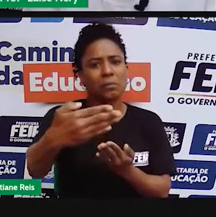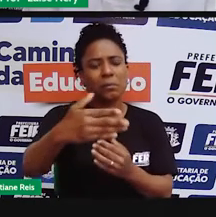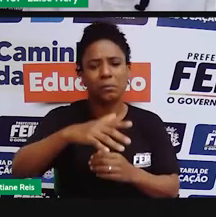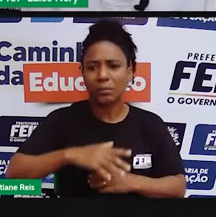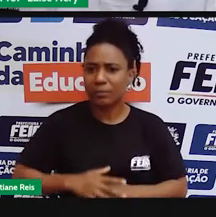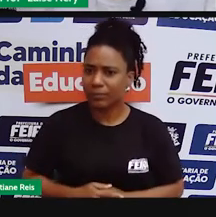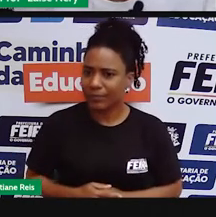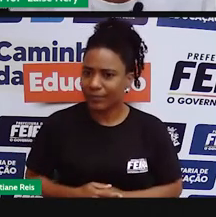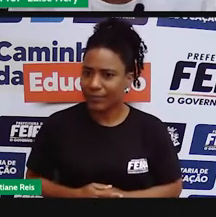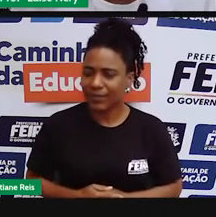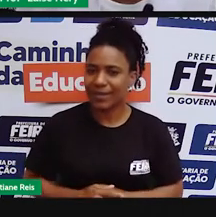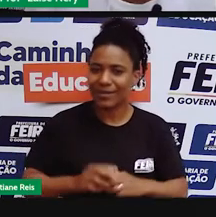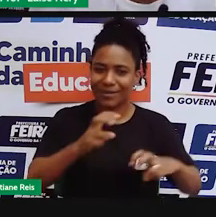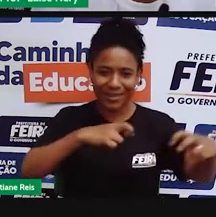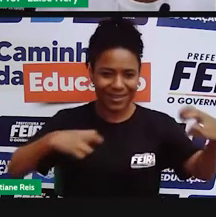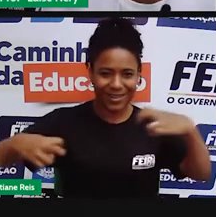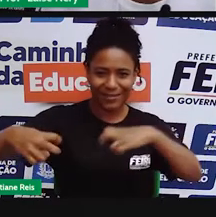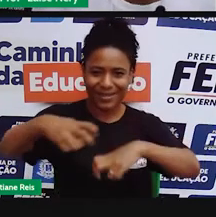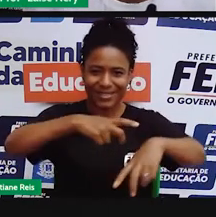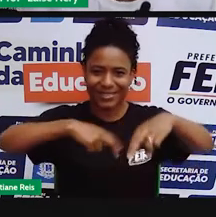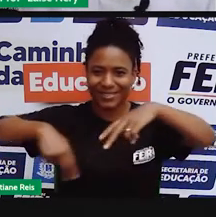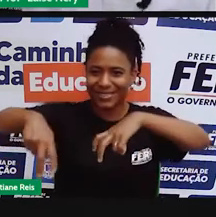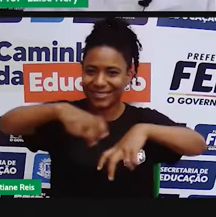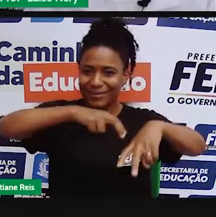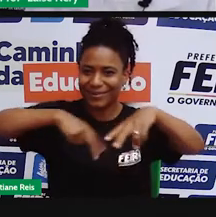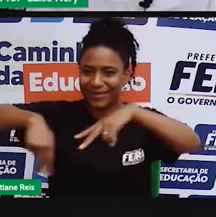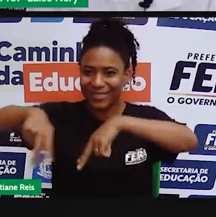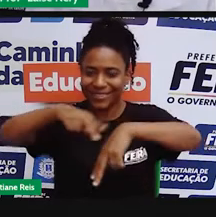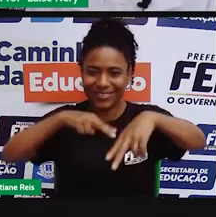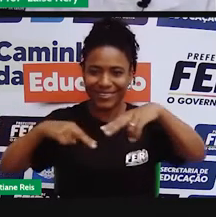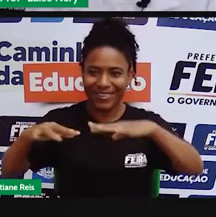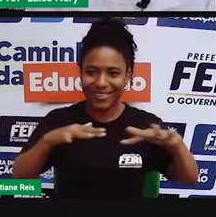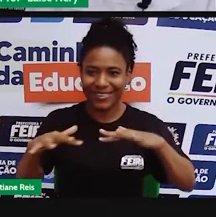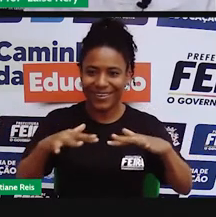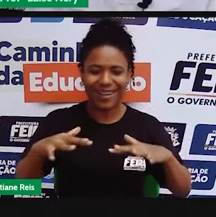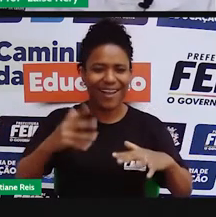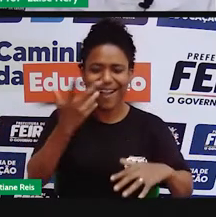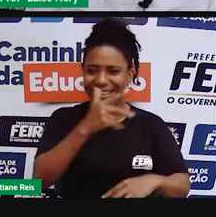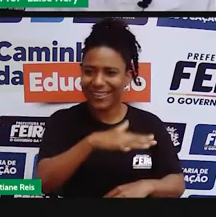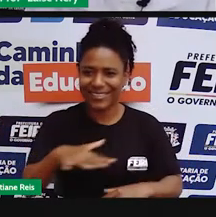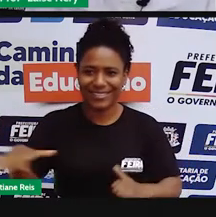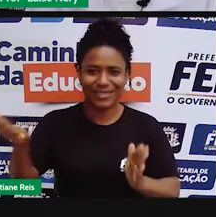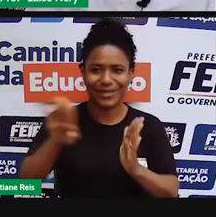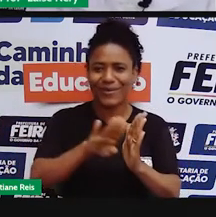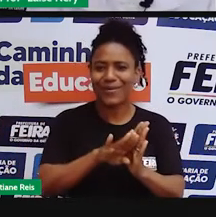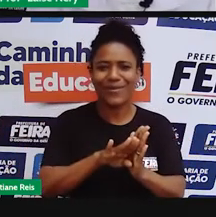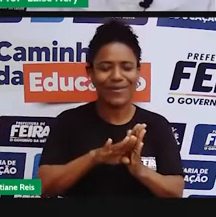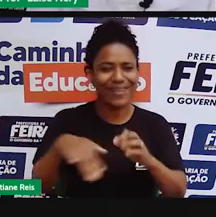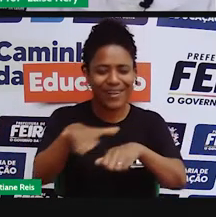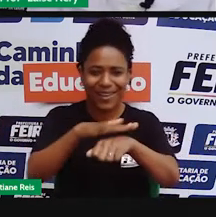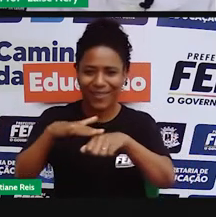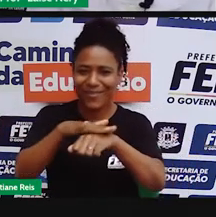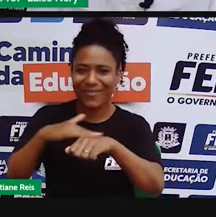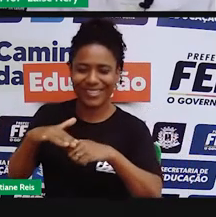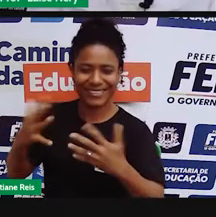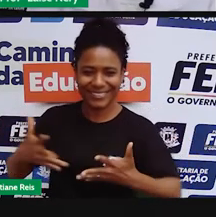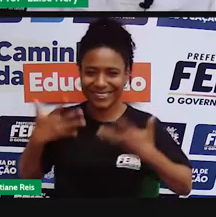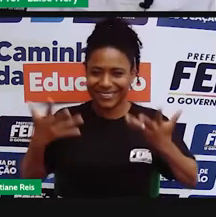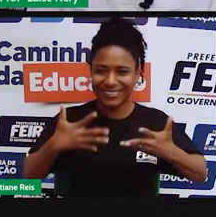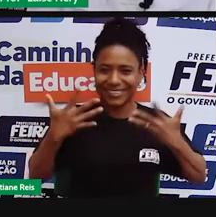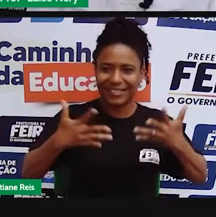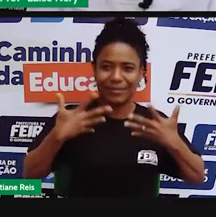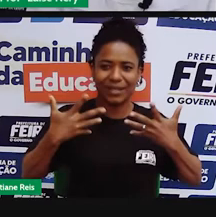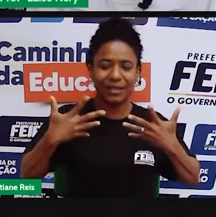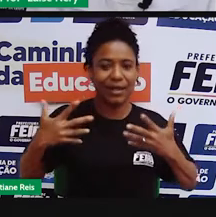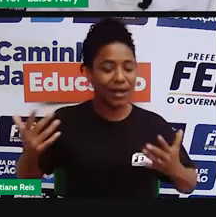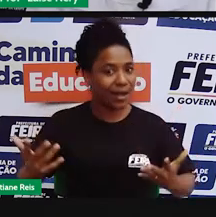A pracinha se movimentou, a criançada chegou, a conversa se animou,